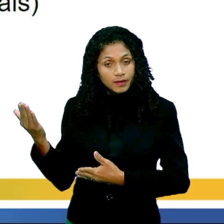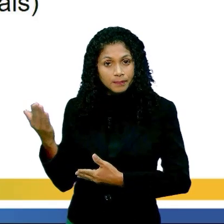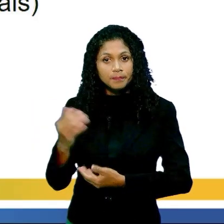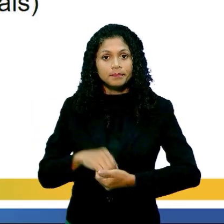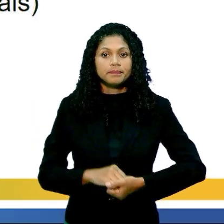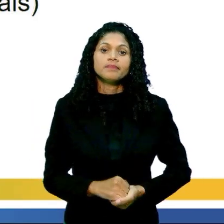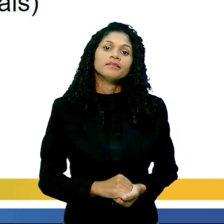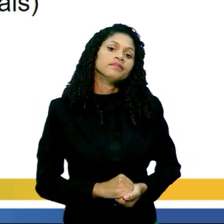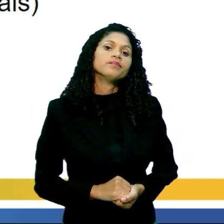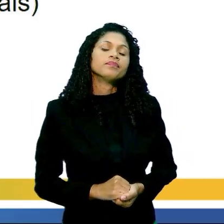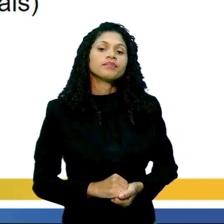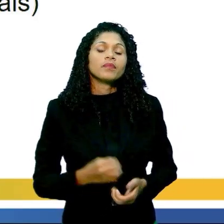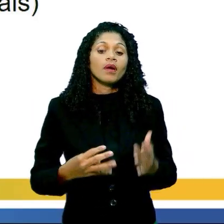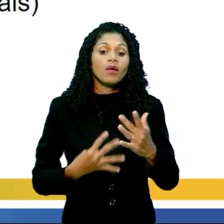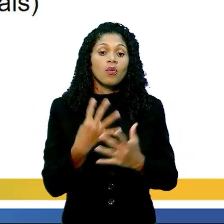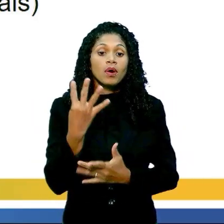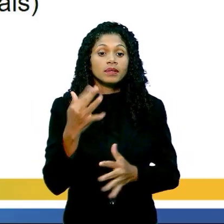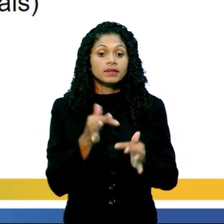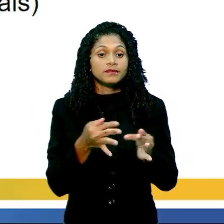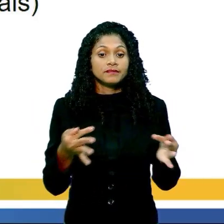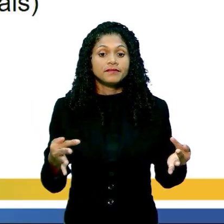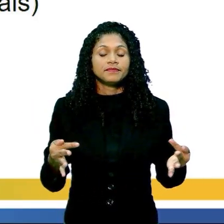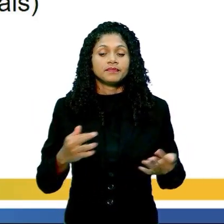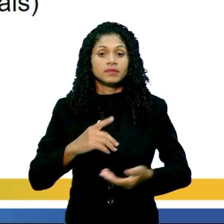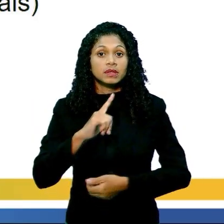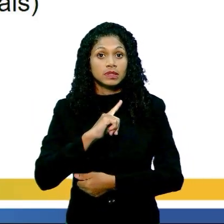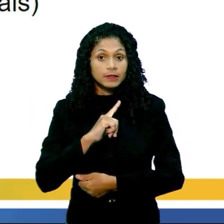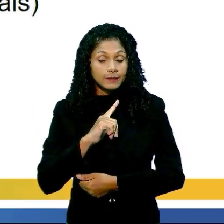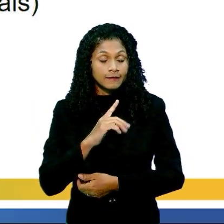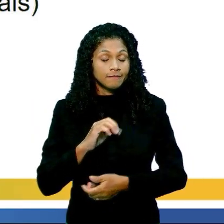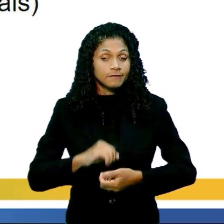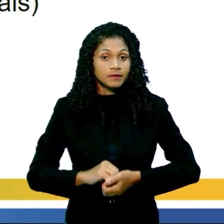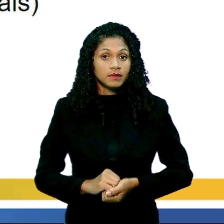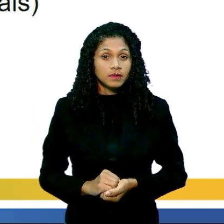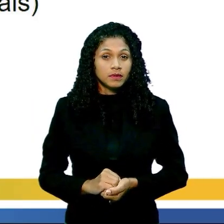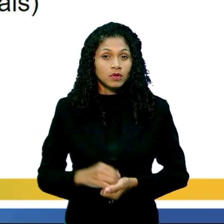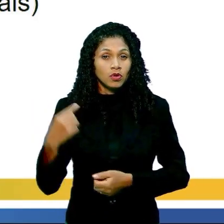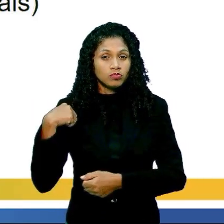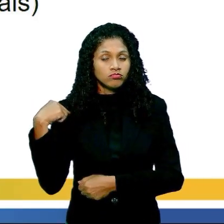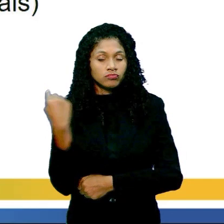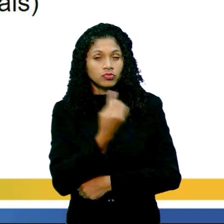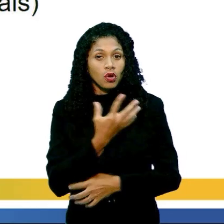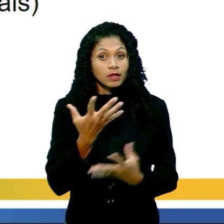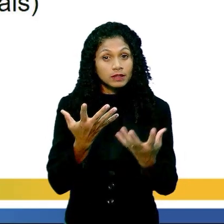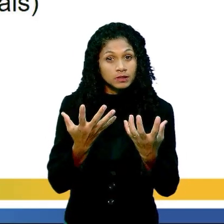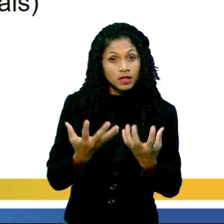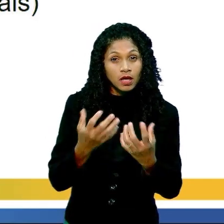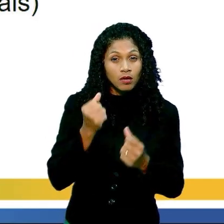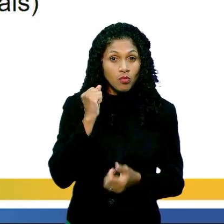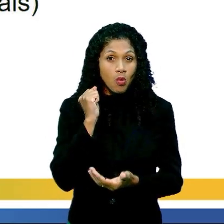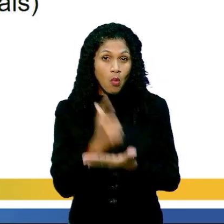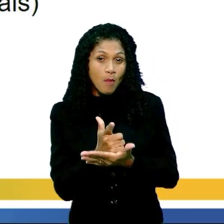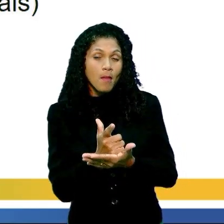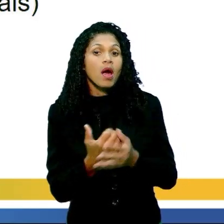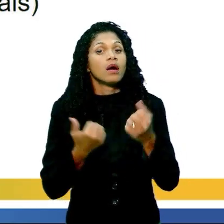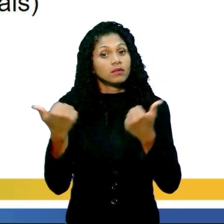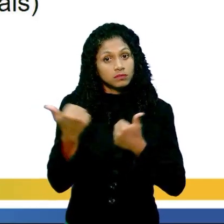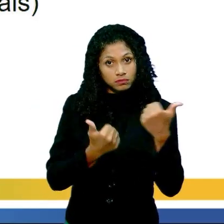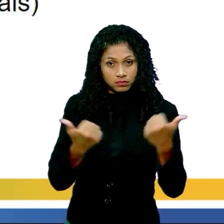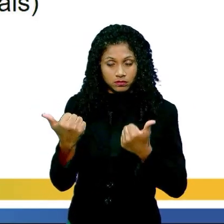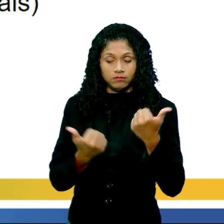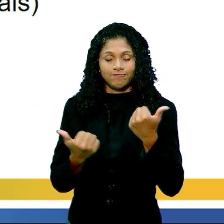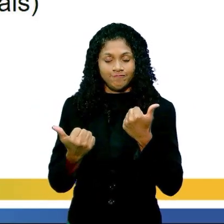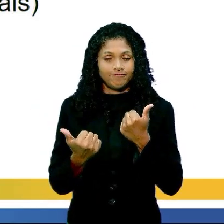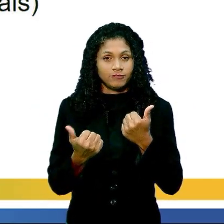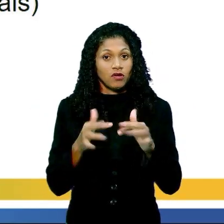quarta frase, nós temos We want to buy a car. Nós queremos comprar um carro. Então,